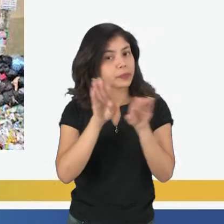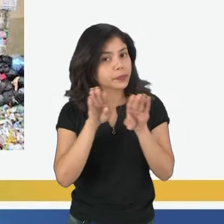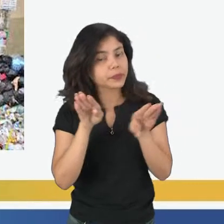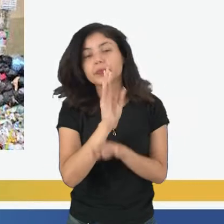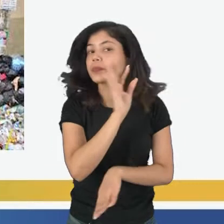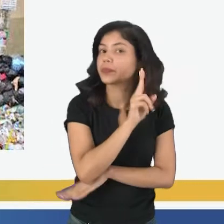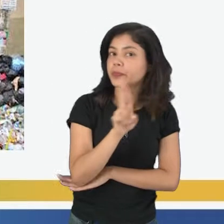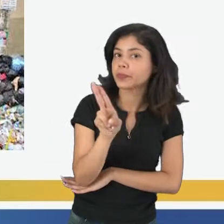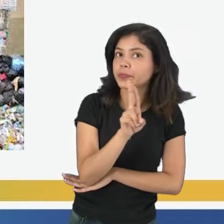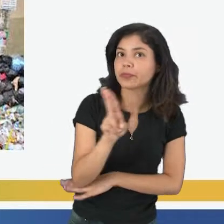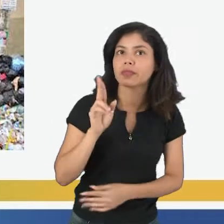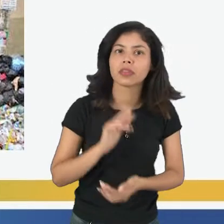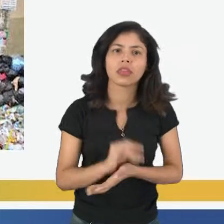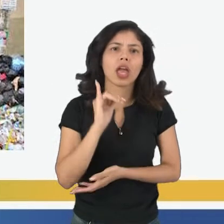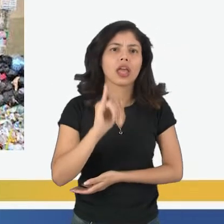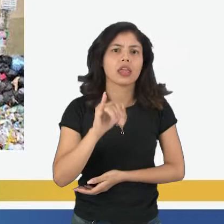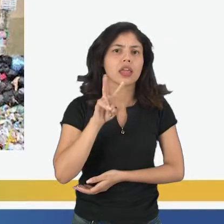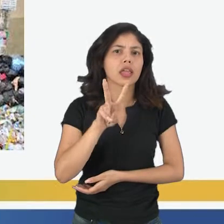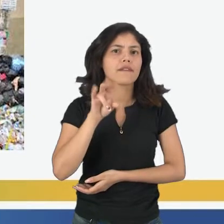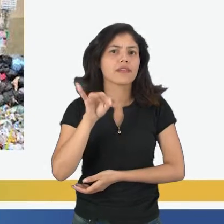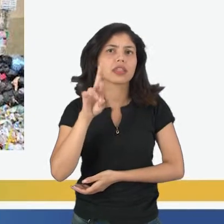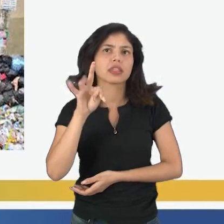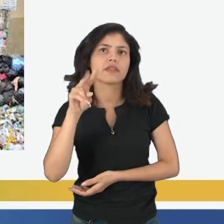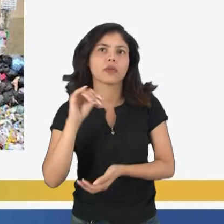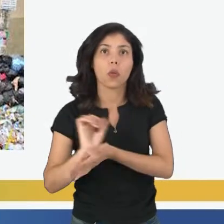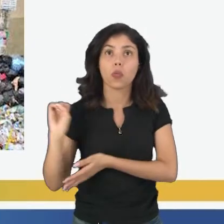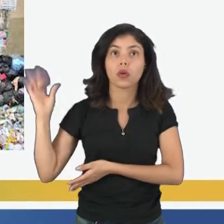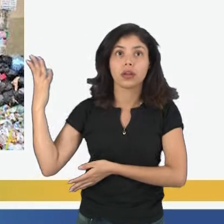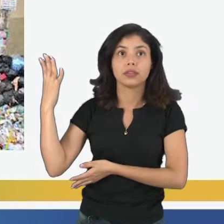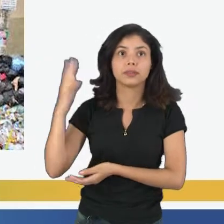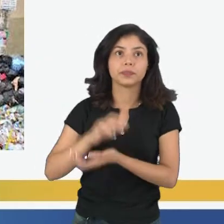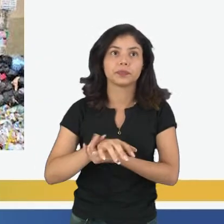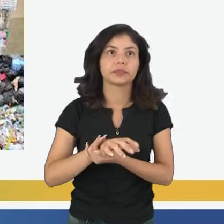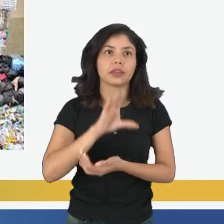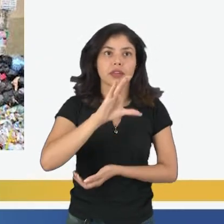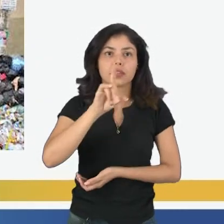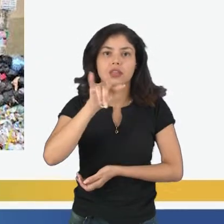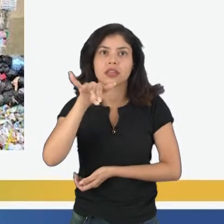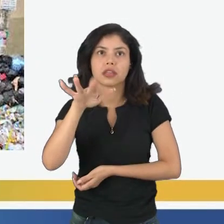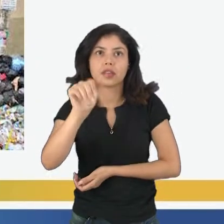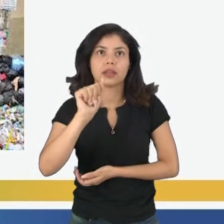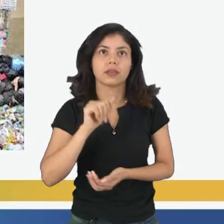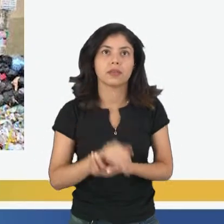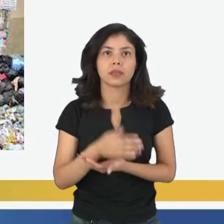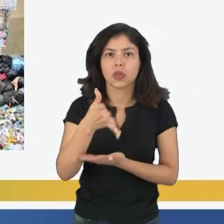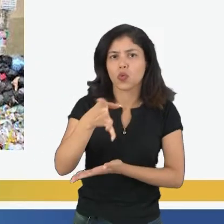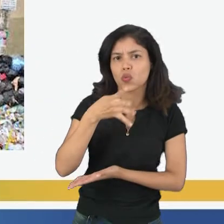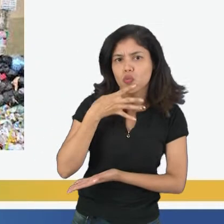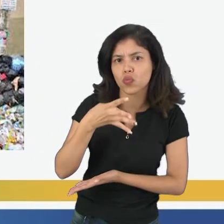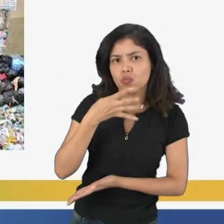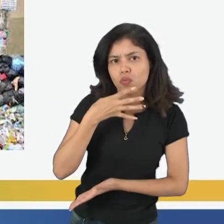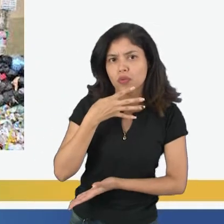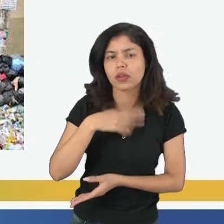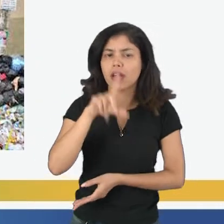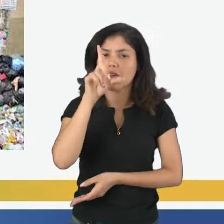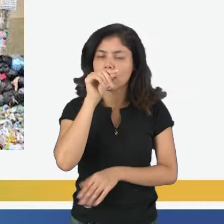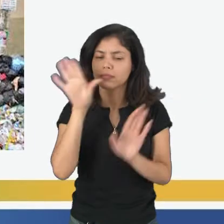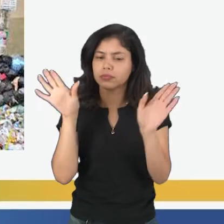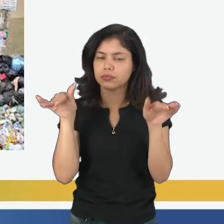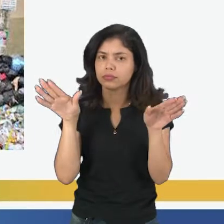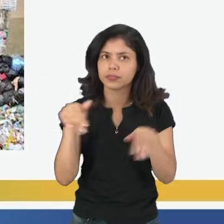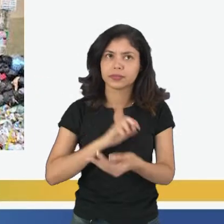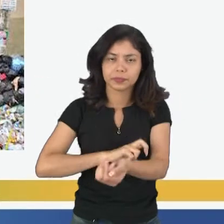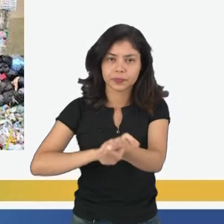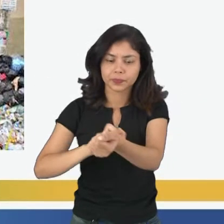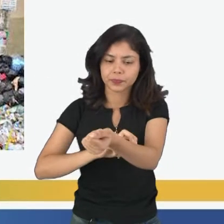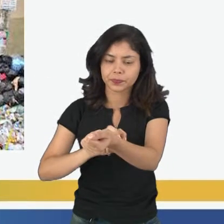chamados invisíveis. Se você olhar o caso da cigana, se você conhece esse animal em áreas